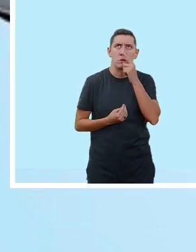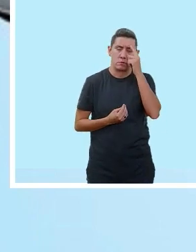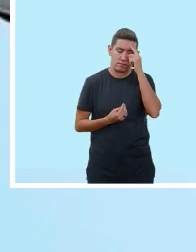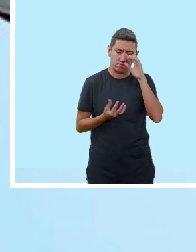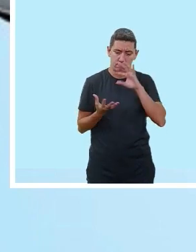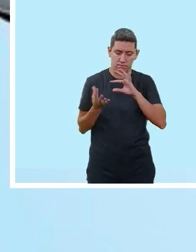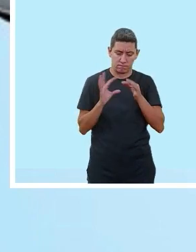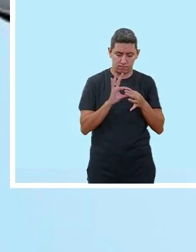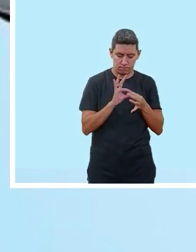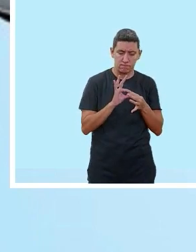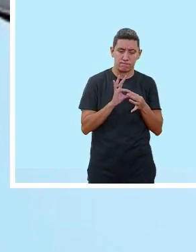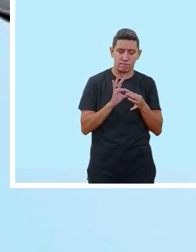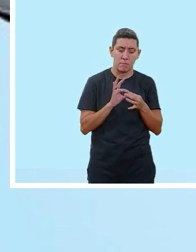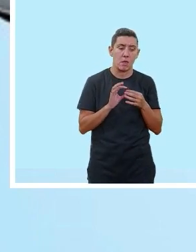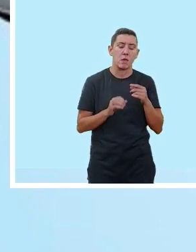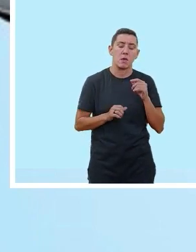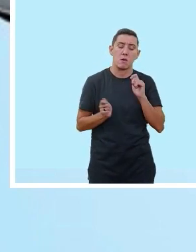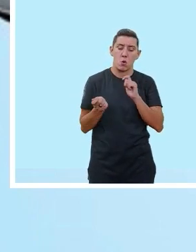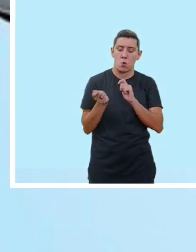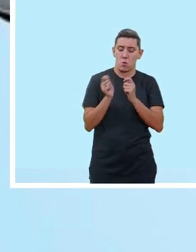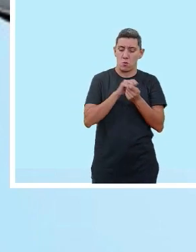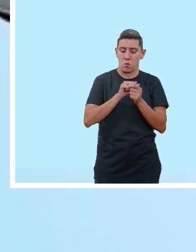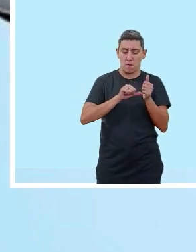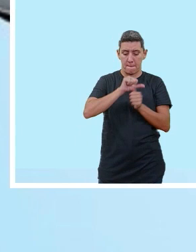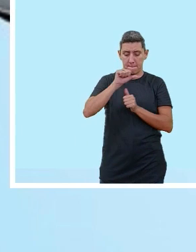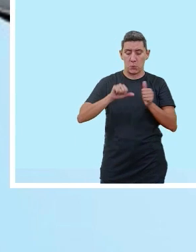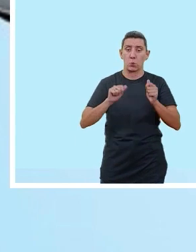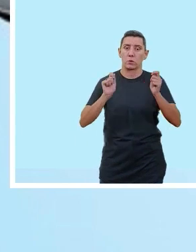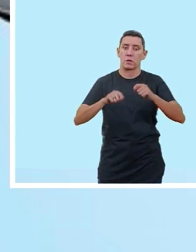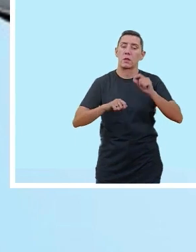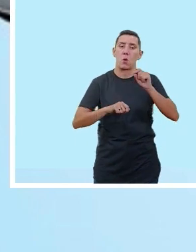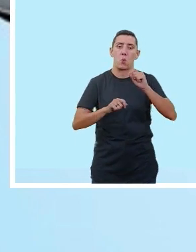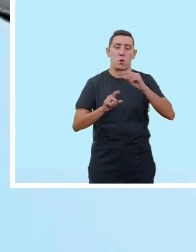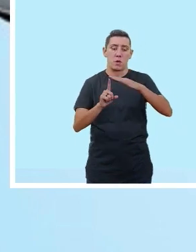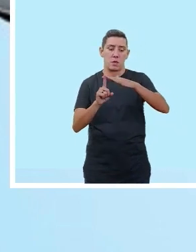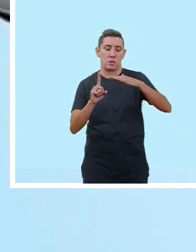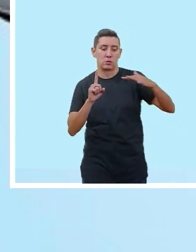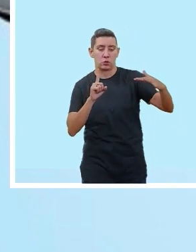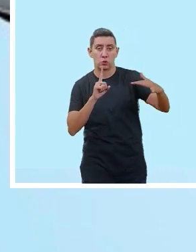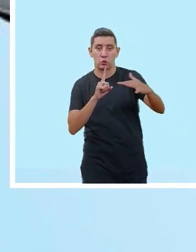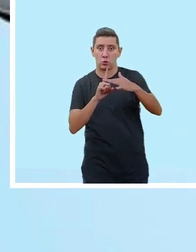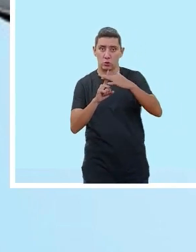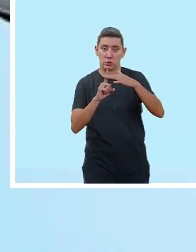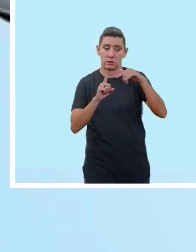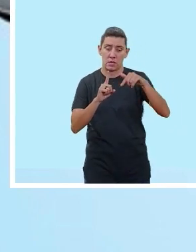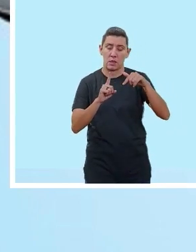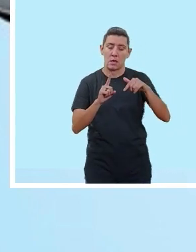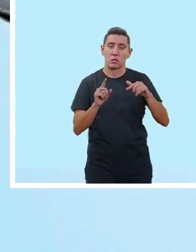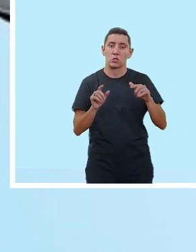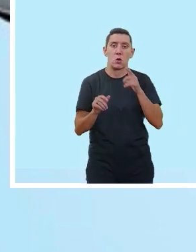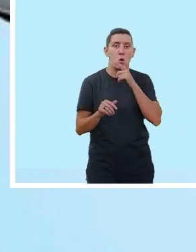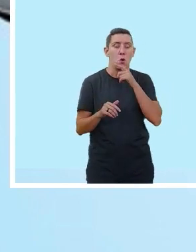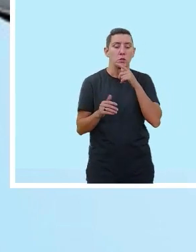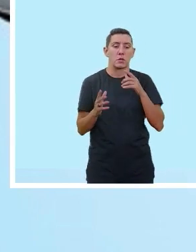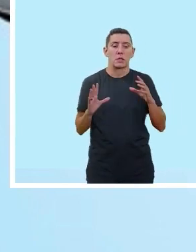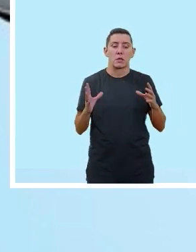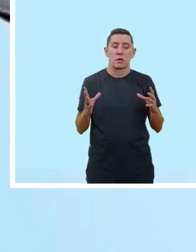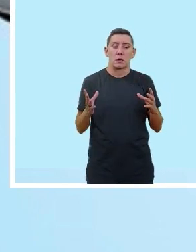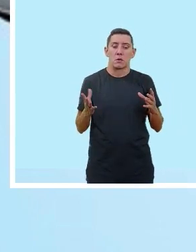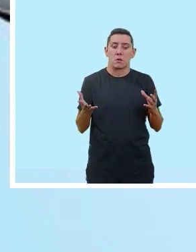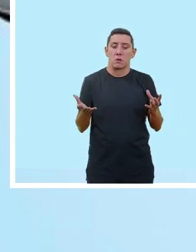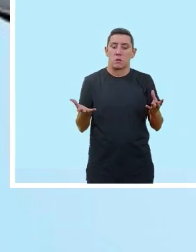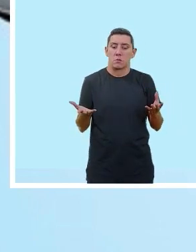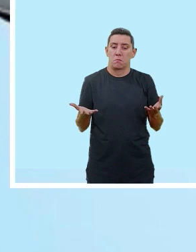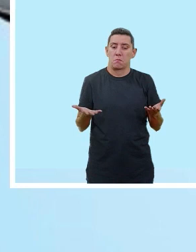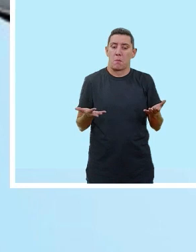com que assim tenha uma evolução, né, de uma sociedade de baixo consumo de carbono para uma sociedade que